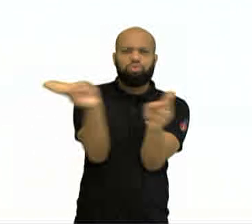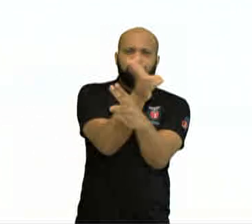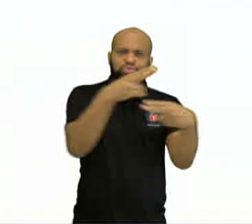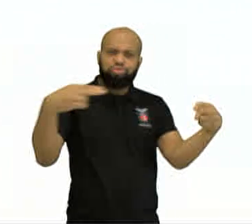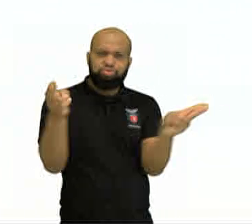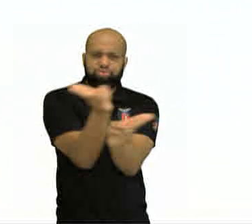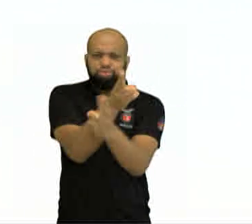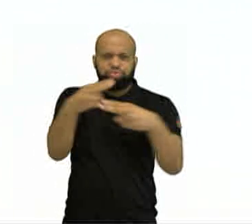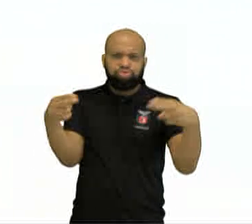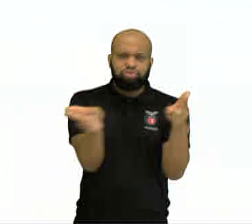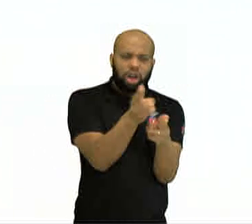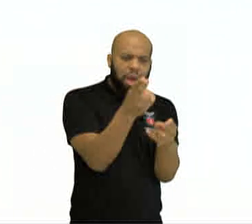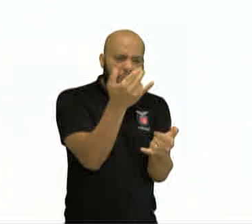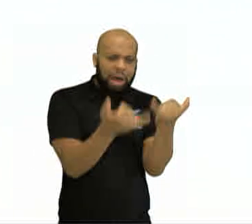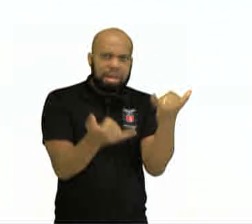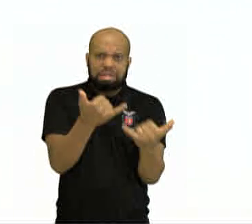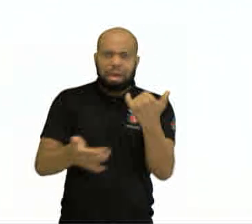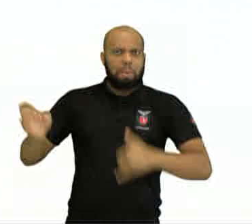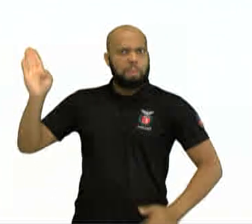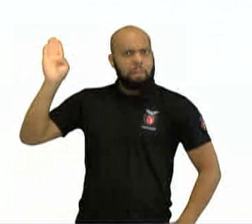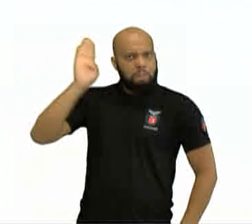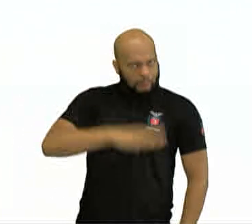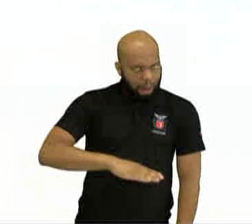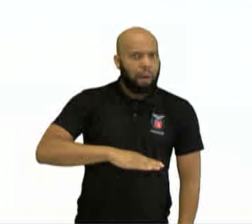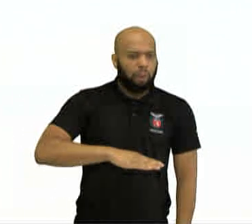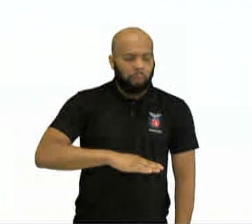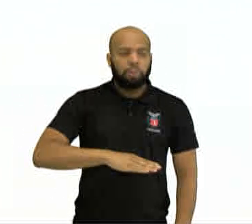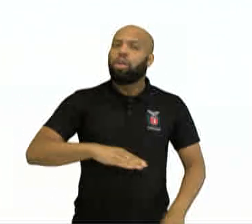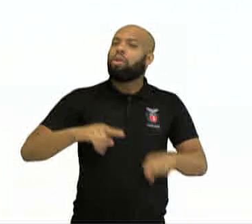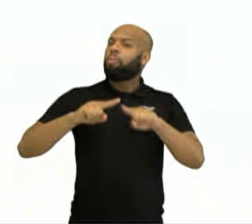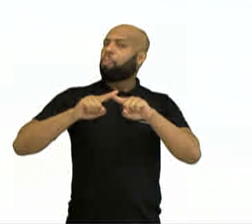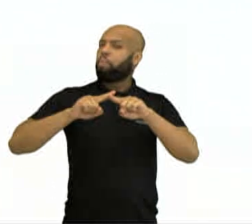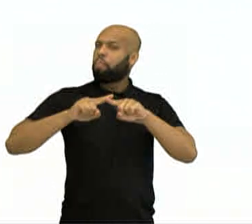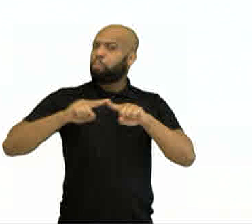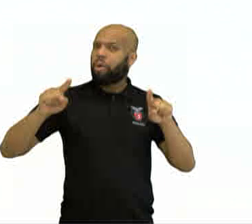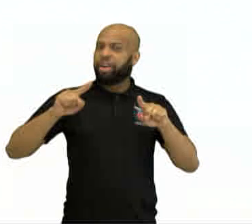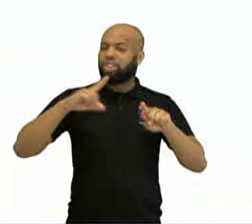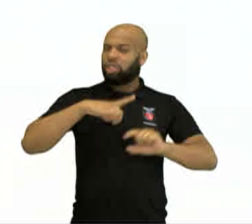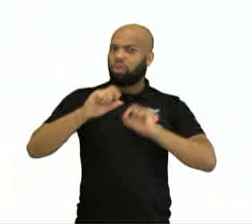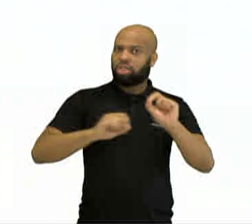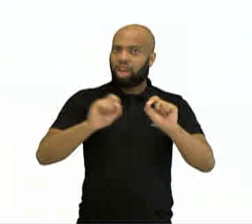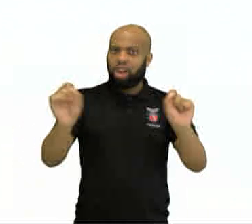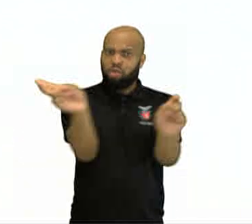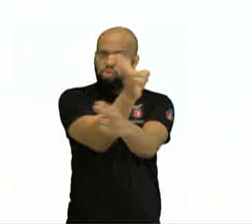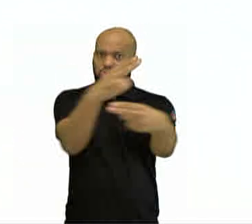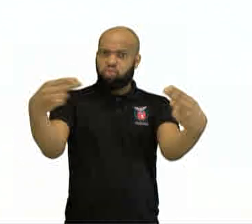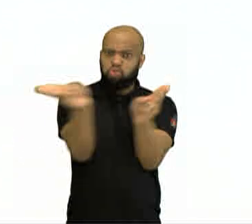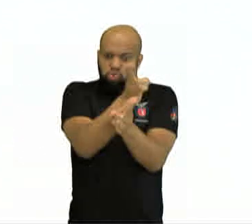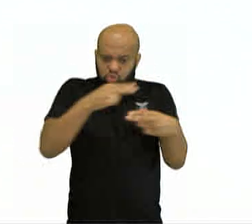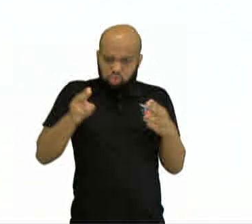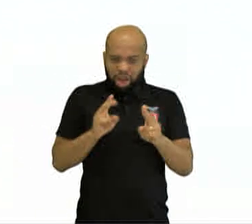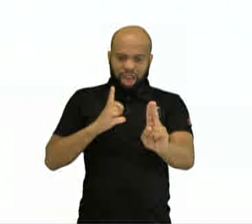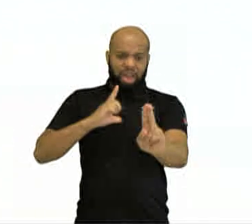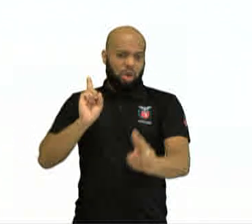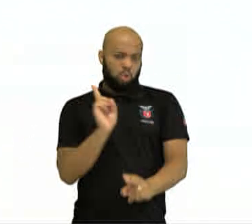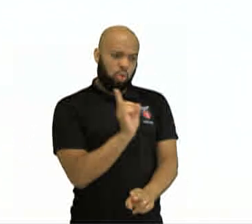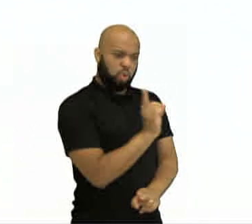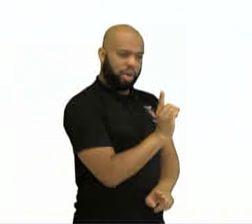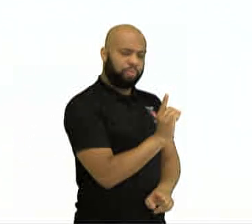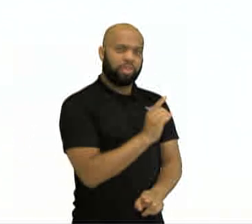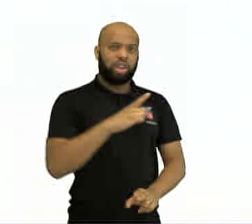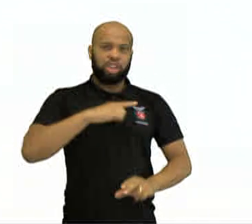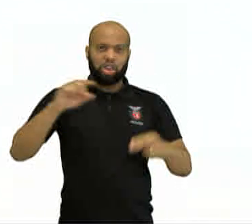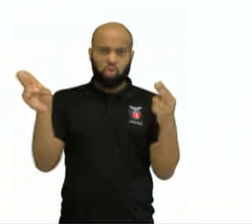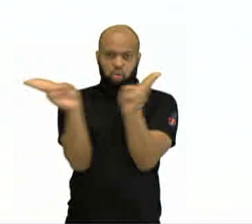uma manifestação do mal. E pior, que contra ela se dirigia. Enquanto o vento lhe chicoteava as